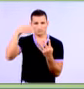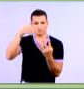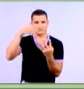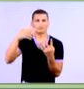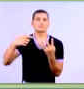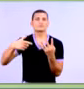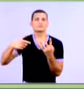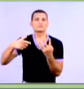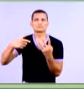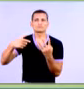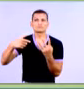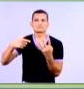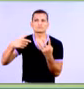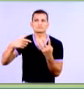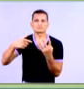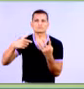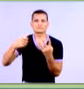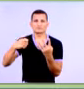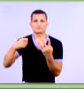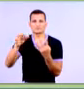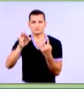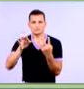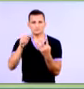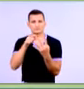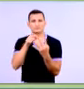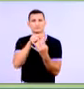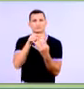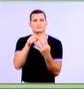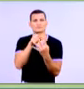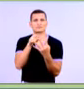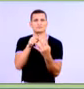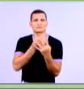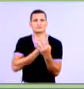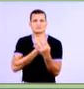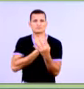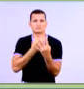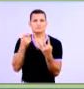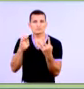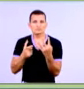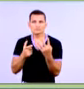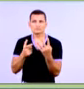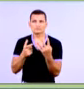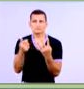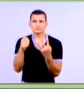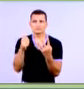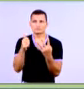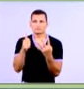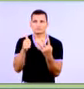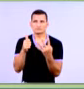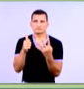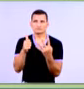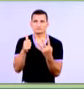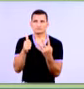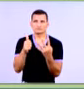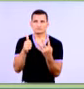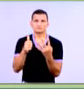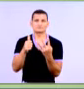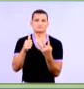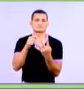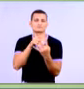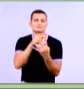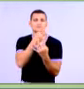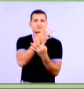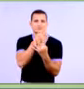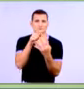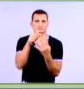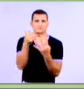essa terceira carta de forma ordenada entre esses dois elementos. Aonde vai entrar o 11? O 11 fica entre o 4 e o